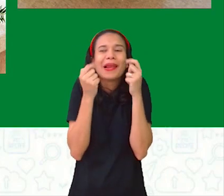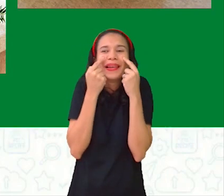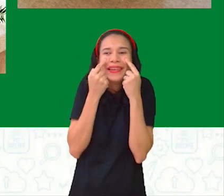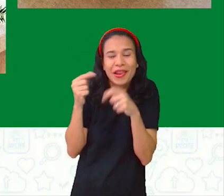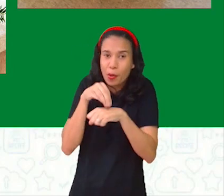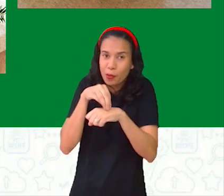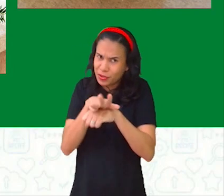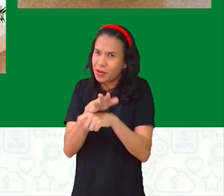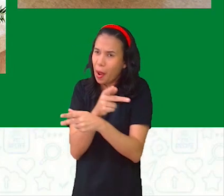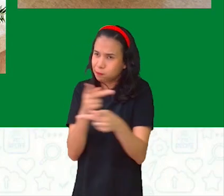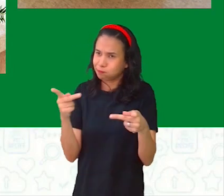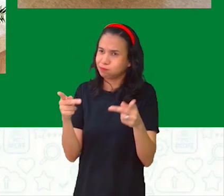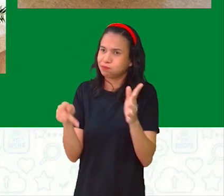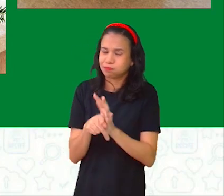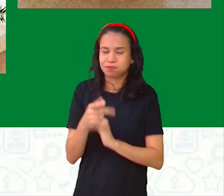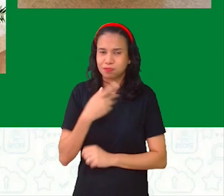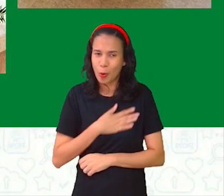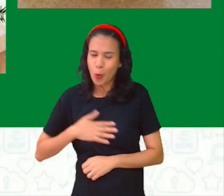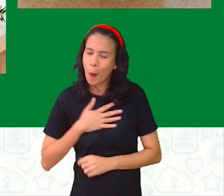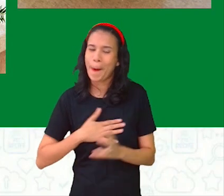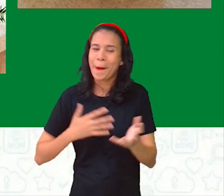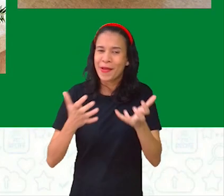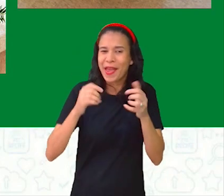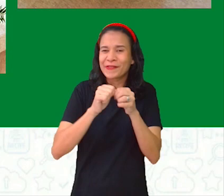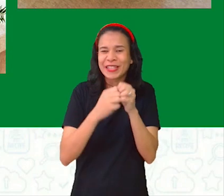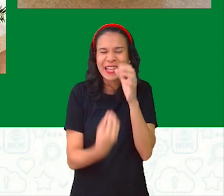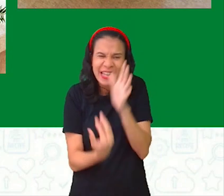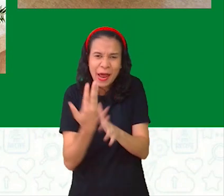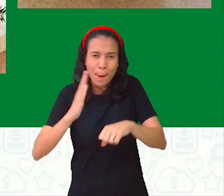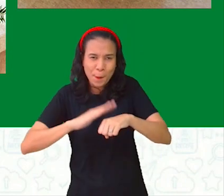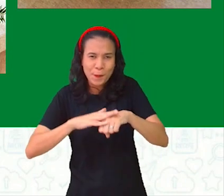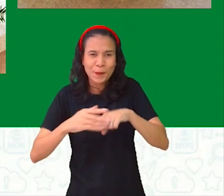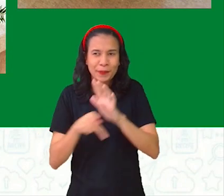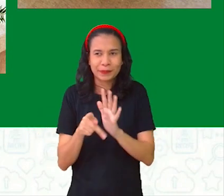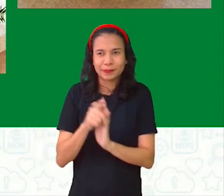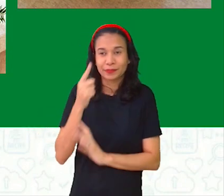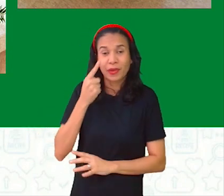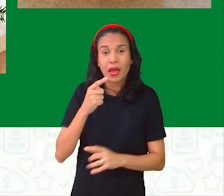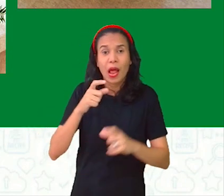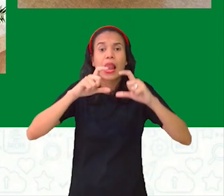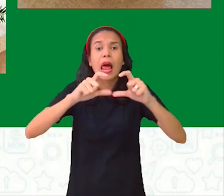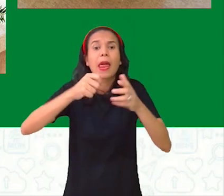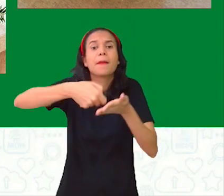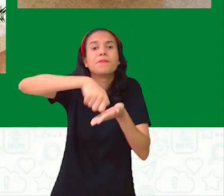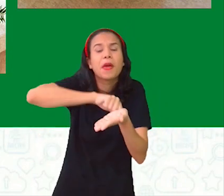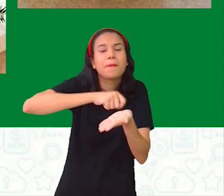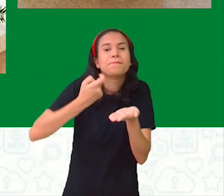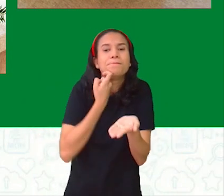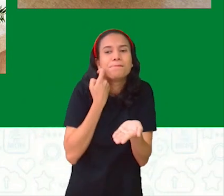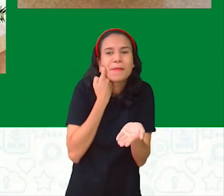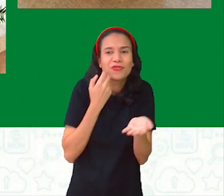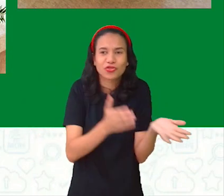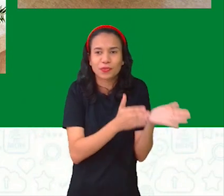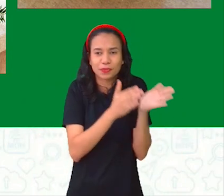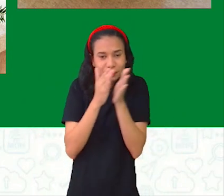é uma sugestão para vocês que gostam, que querem, que têm vontade de fazer. Vejam um presépio feito numa lata de sardinha. O